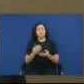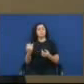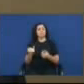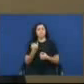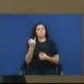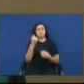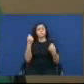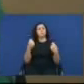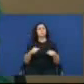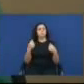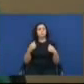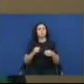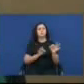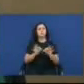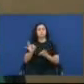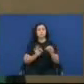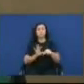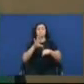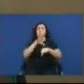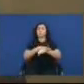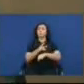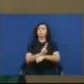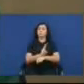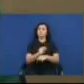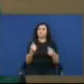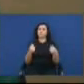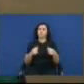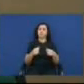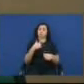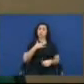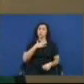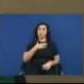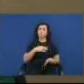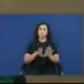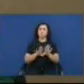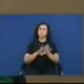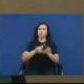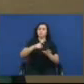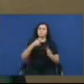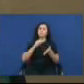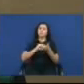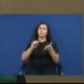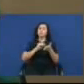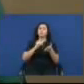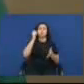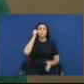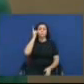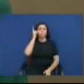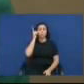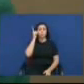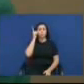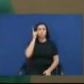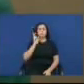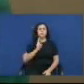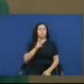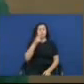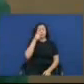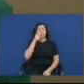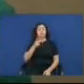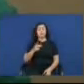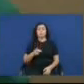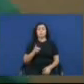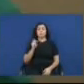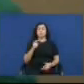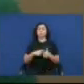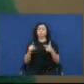é necessário mesmo muita segurança. Eu mesmo, quando como era secretário da Cultura, vivia esses problemas que o